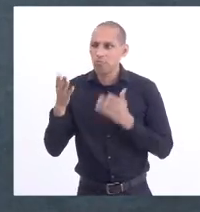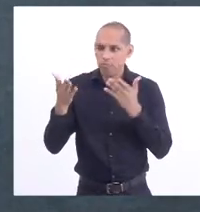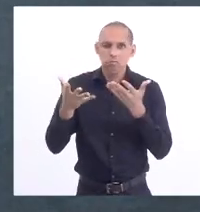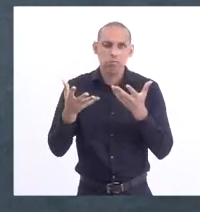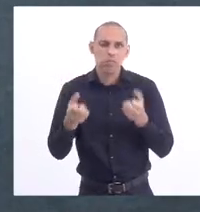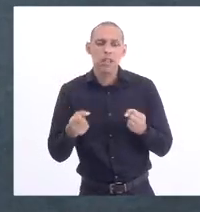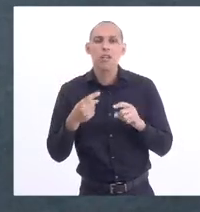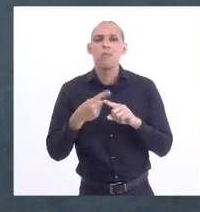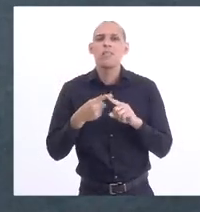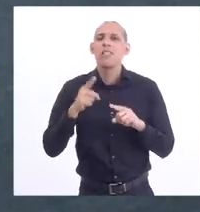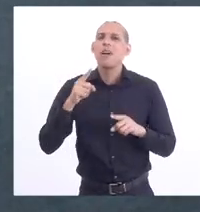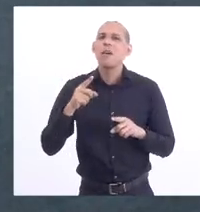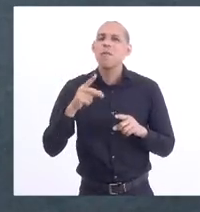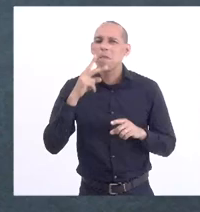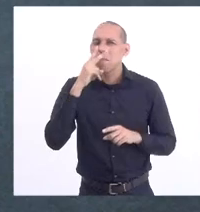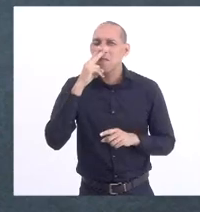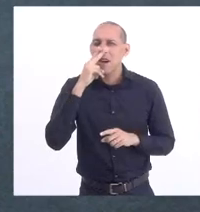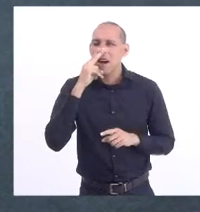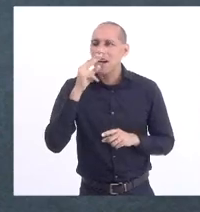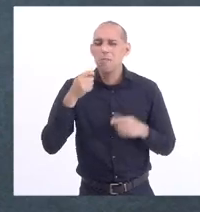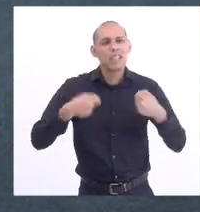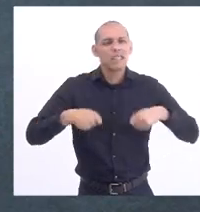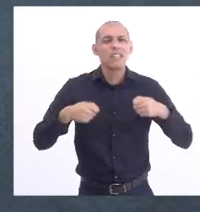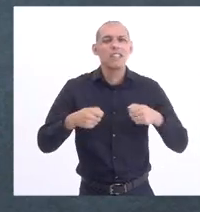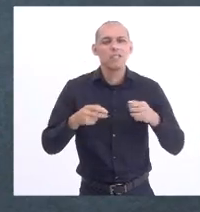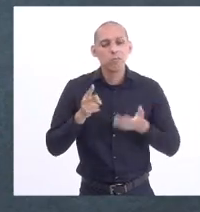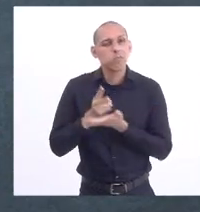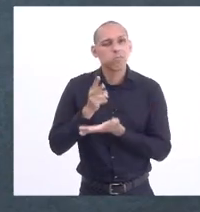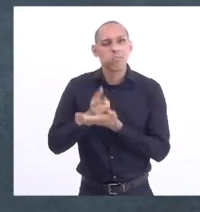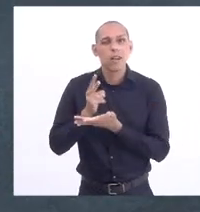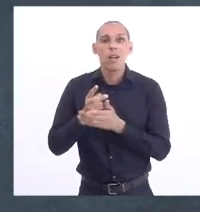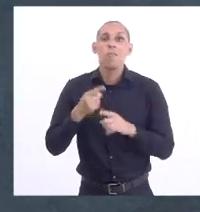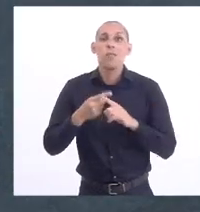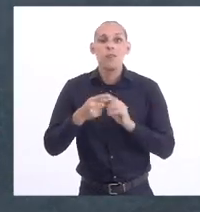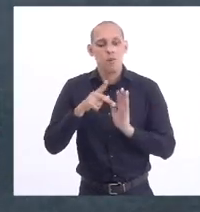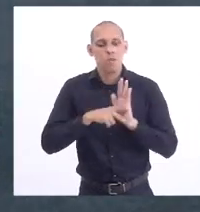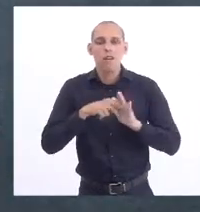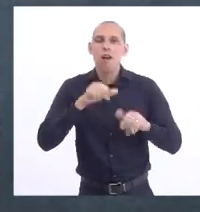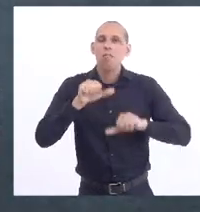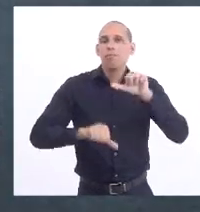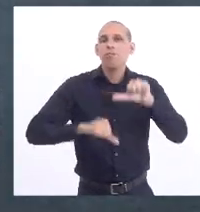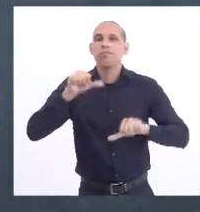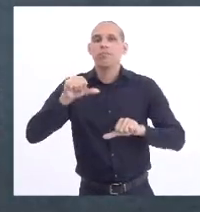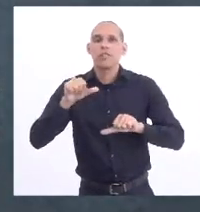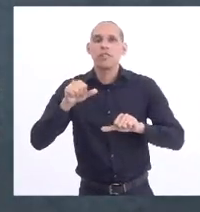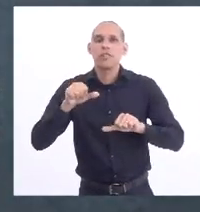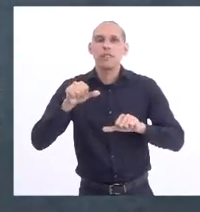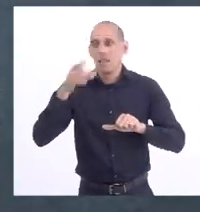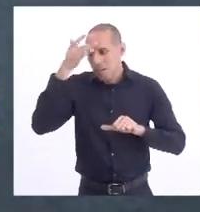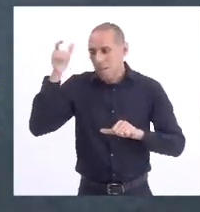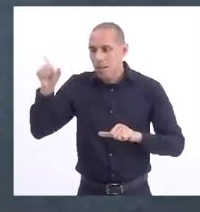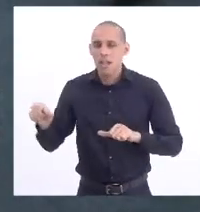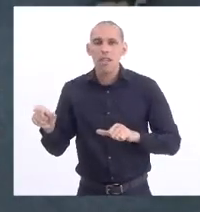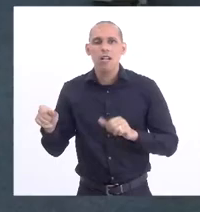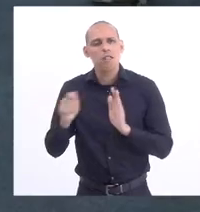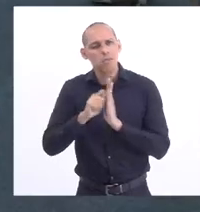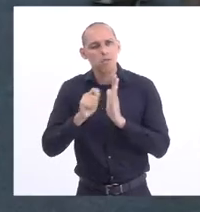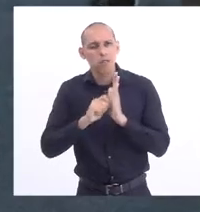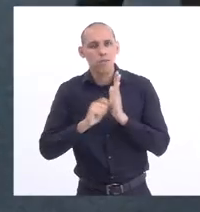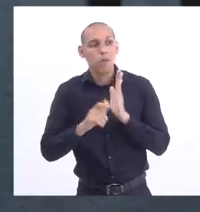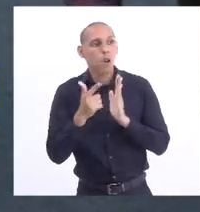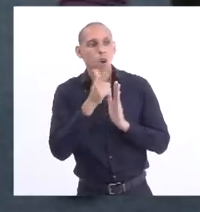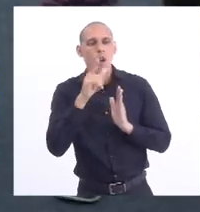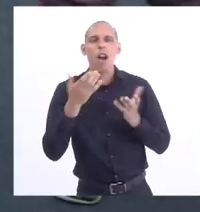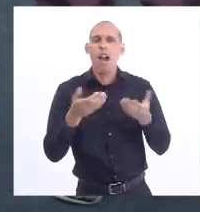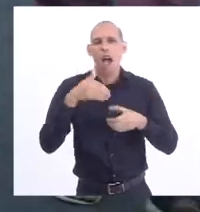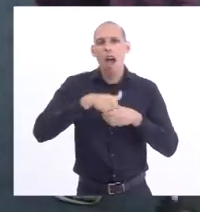acho que deveria ser uma praxe, porque já teve casos de projeto virar o contrário do que o autor queria e quererem forçar a votação. Então, queria